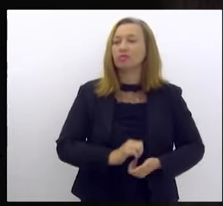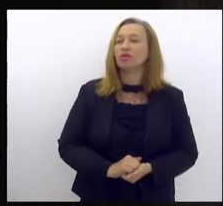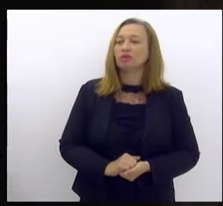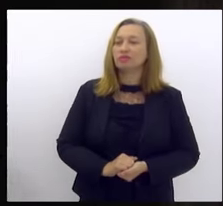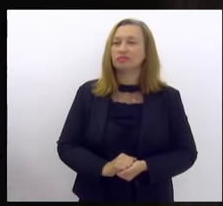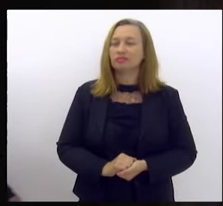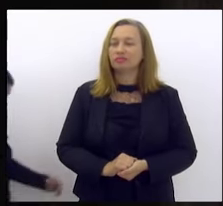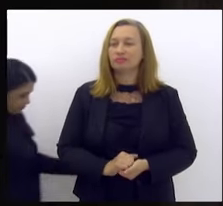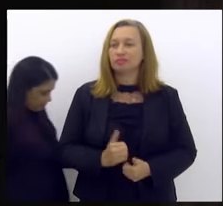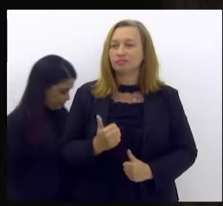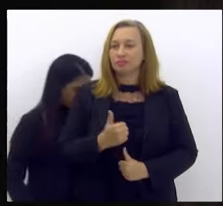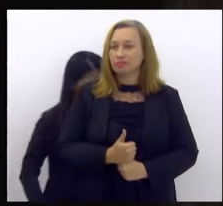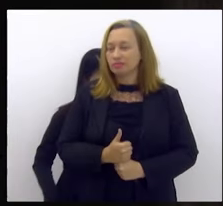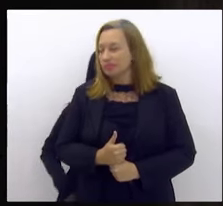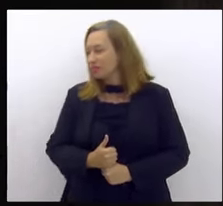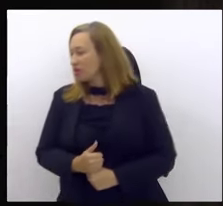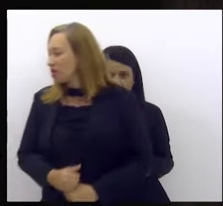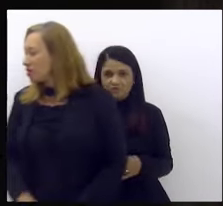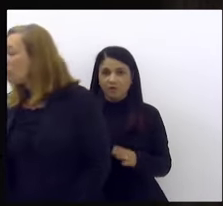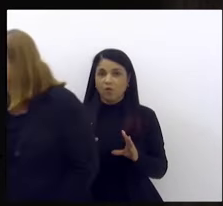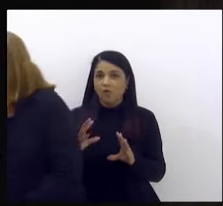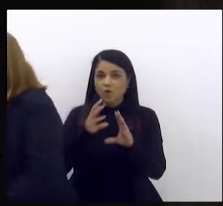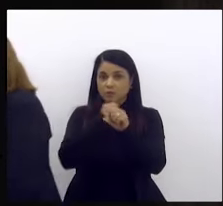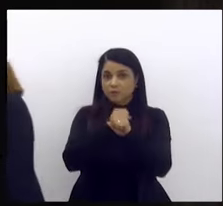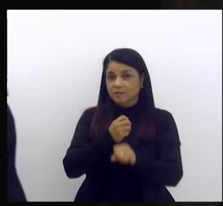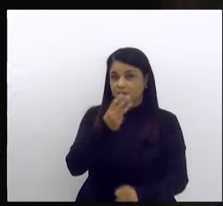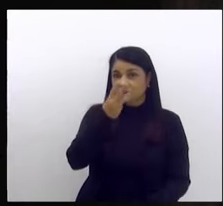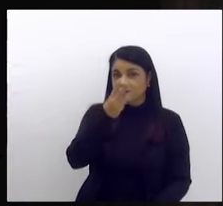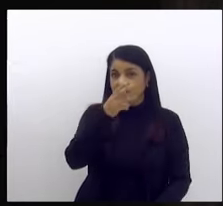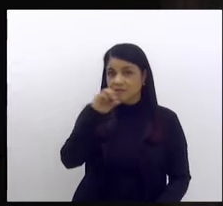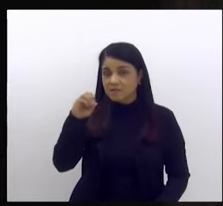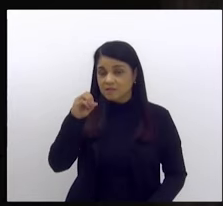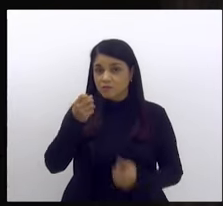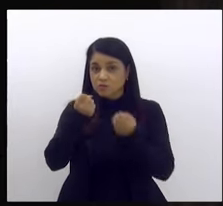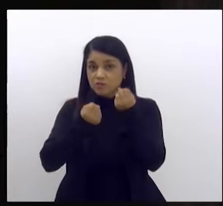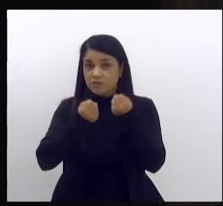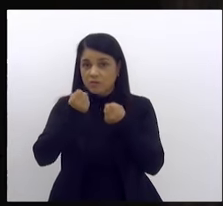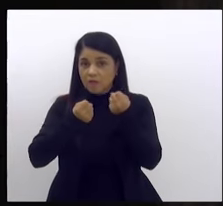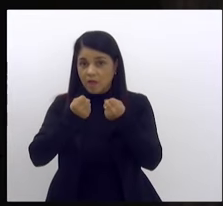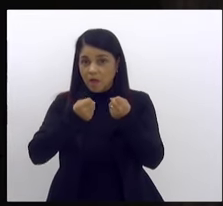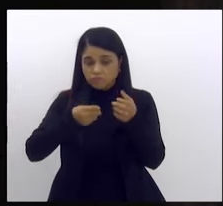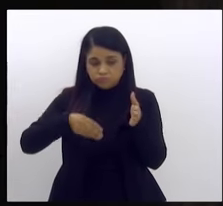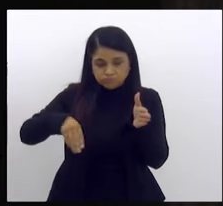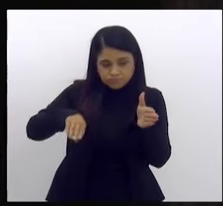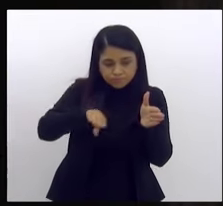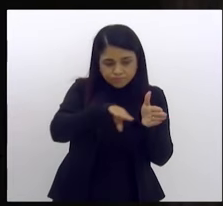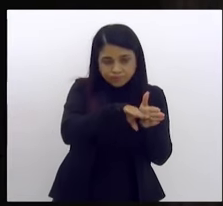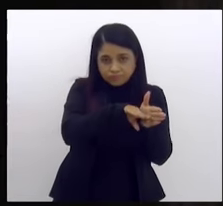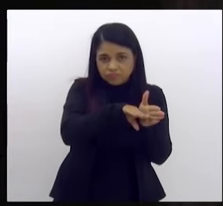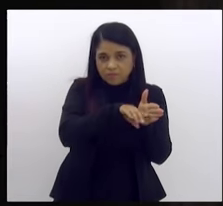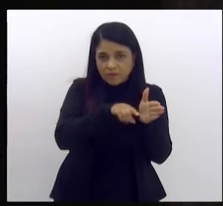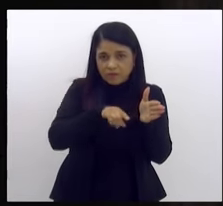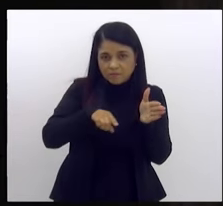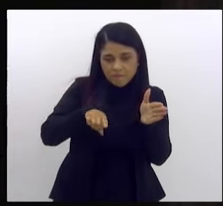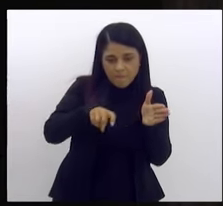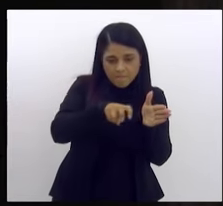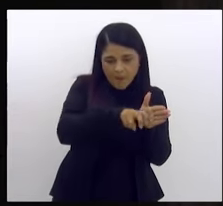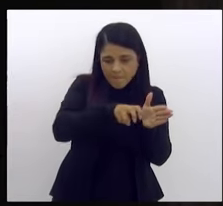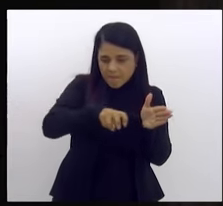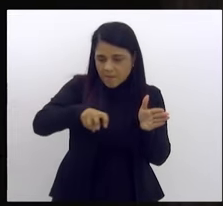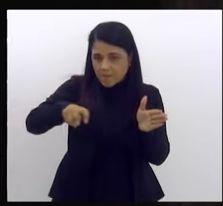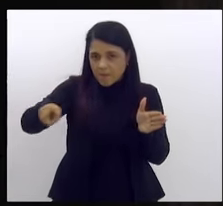Paulo. Foram contabilizados 300 carros no estacionamento da UERJ. 300